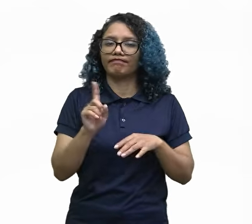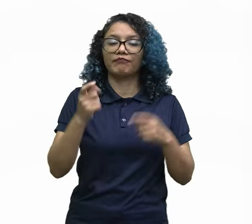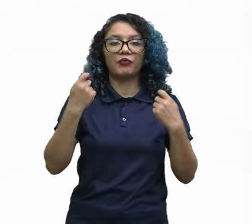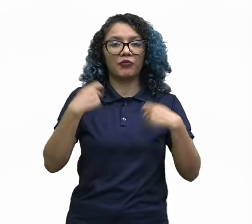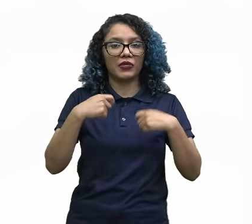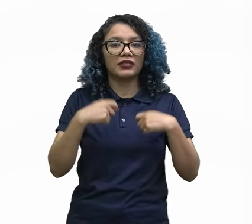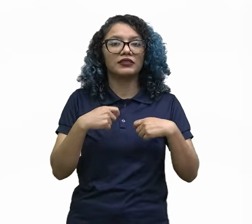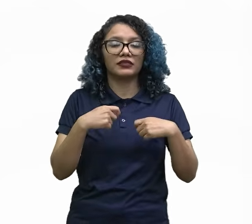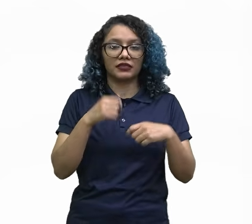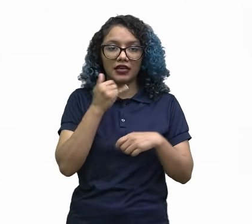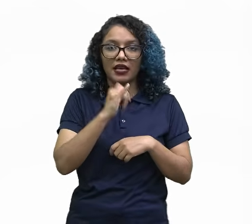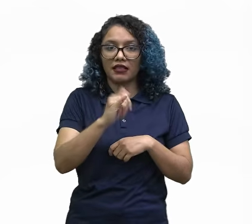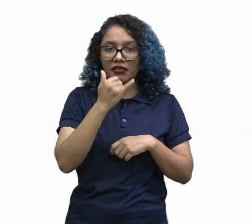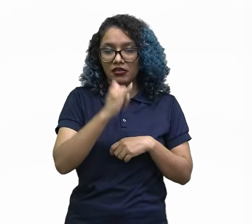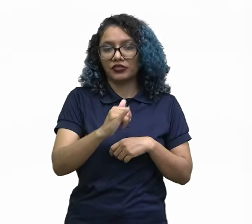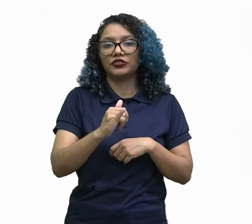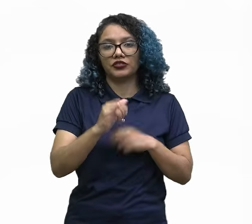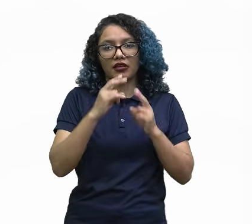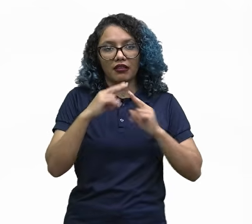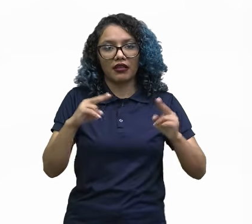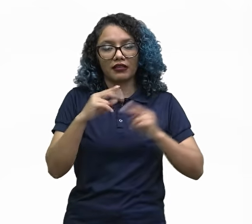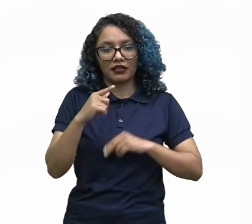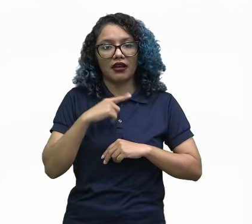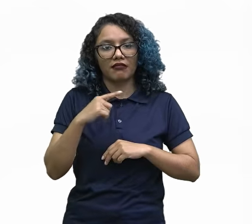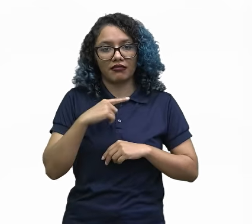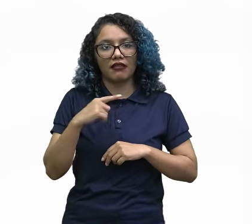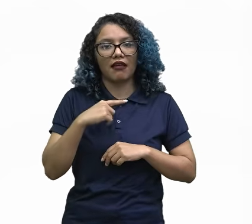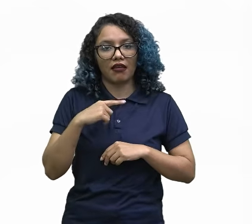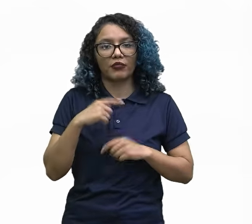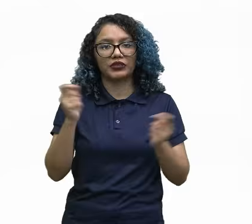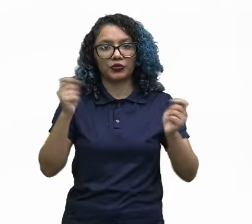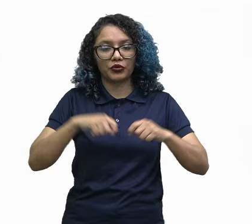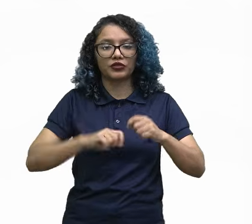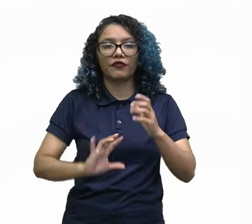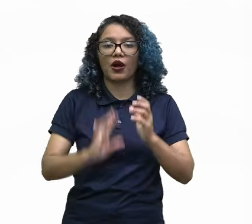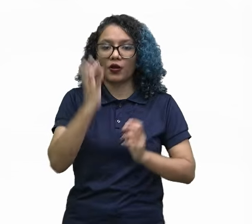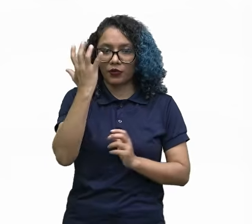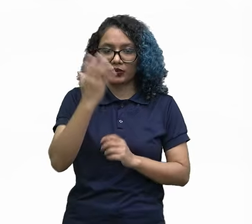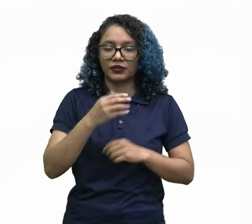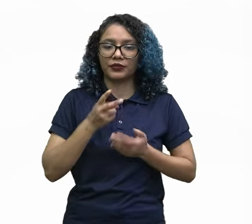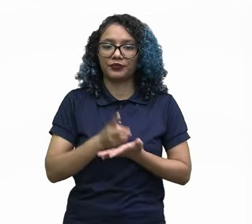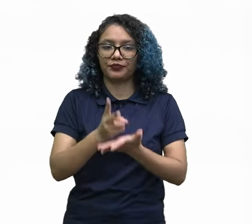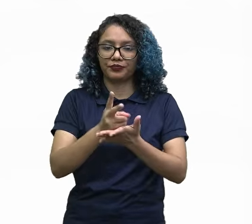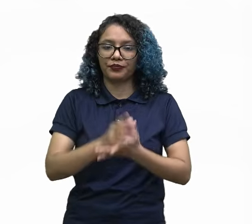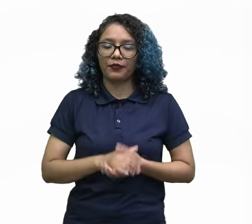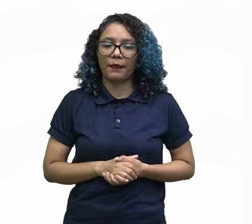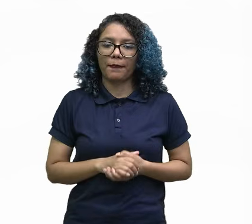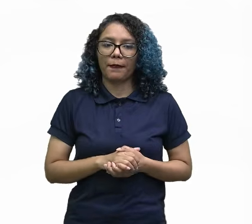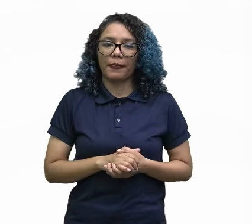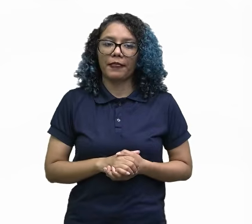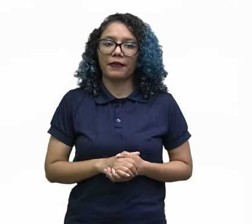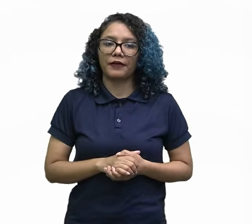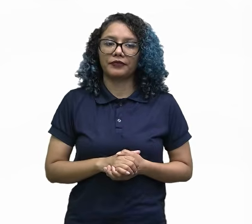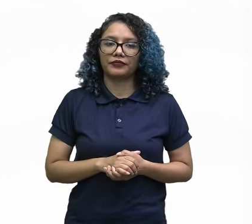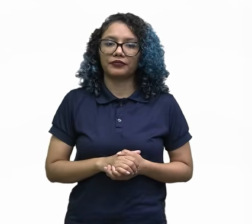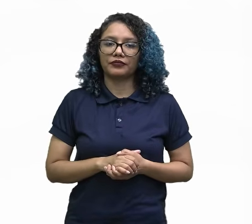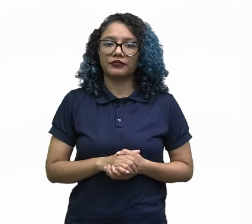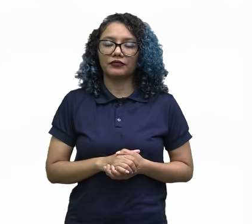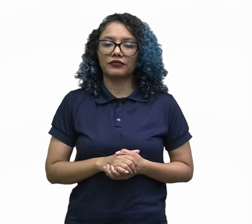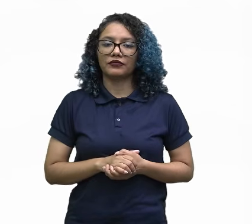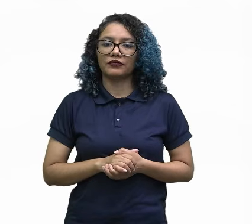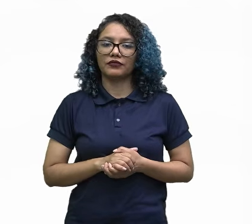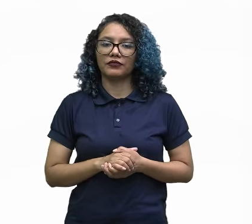aplicar uma certa energia, que é a energia elétrica, para o processo acontecer. Continuando, olha, na solução